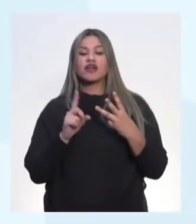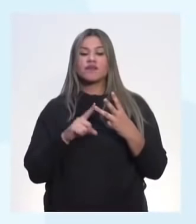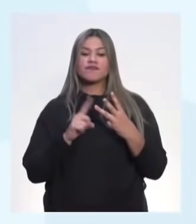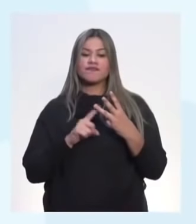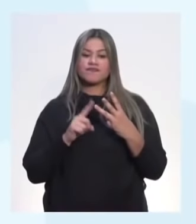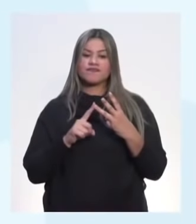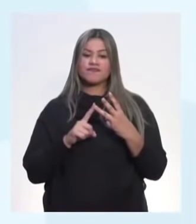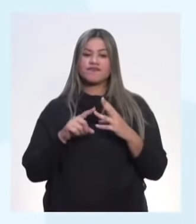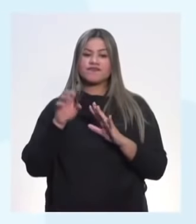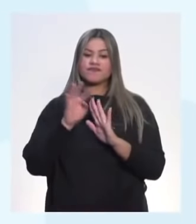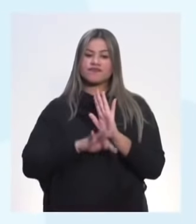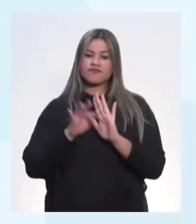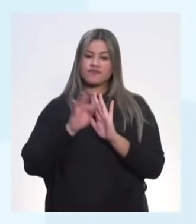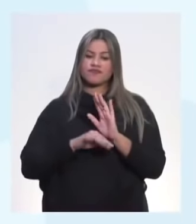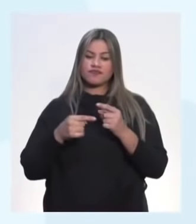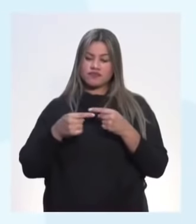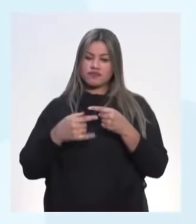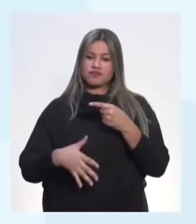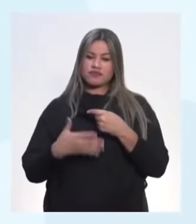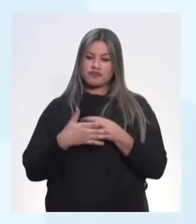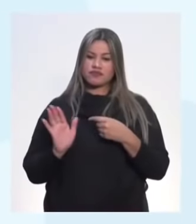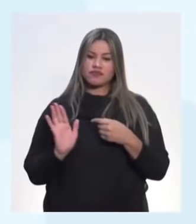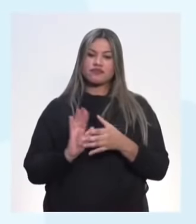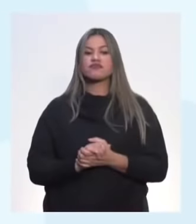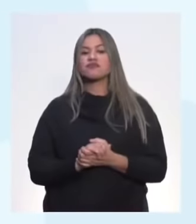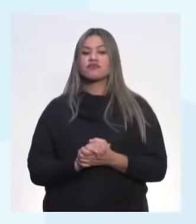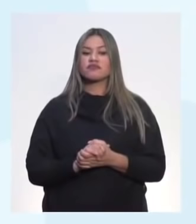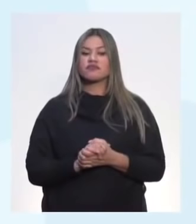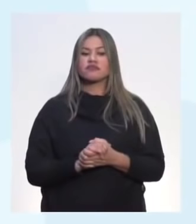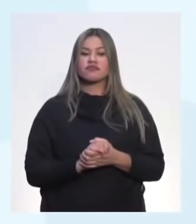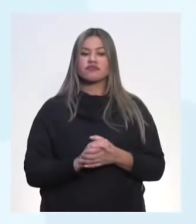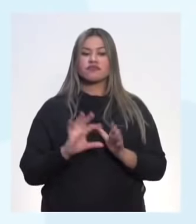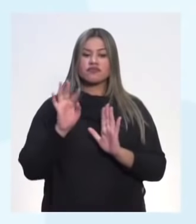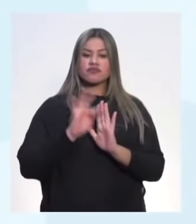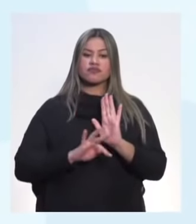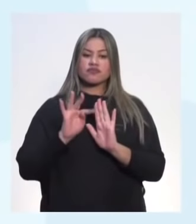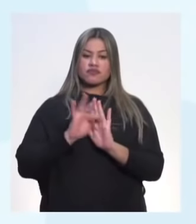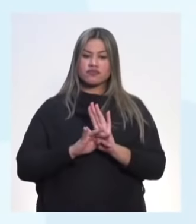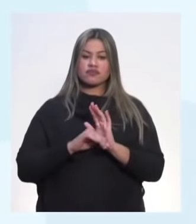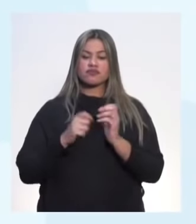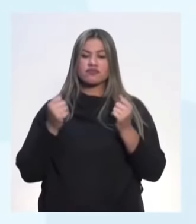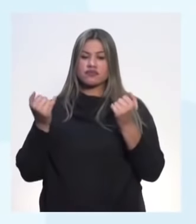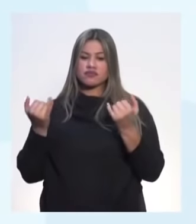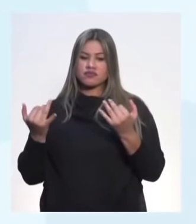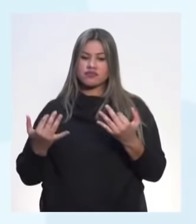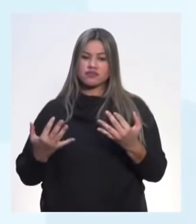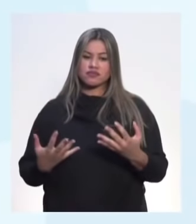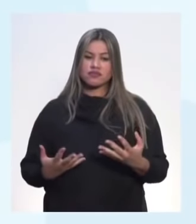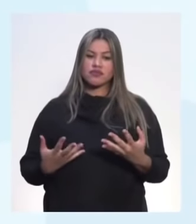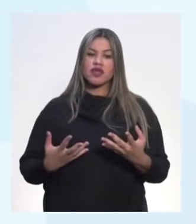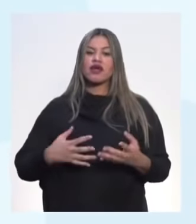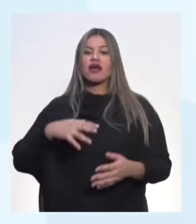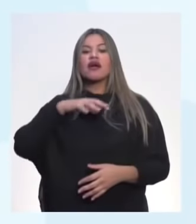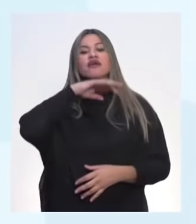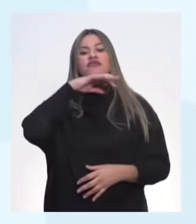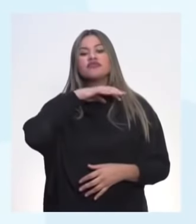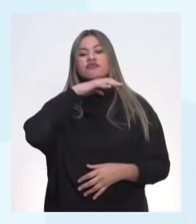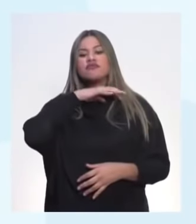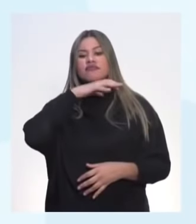com o texto, pode deixar o chat aberto, já que eles respondem comigo. Que motivos, ou quais motivos,